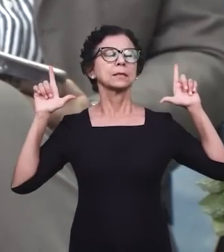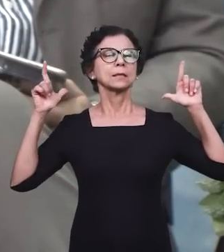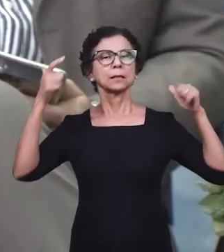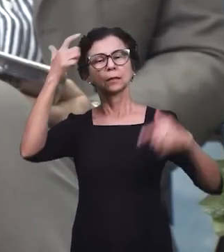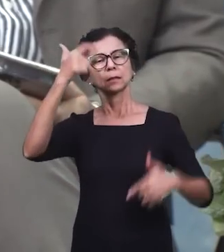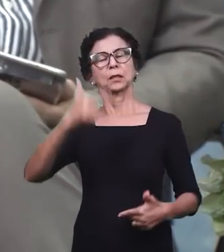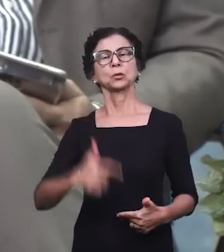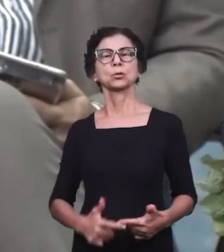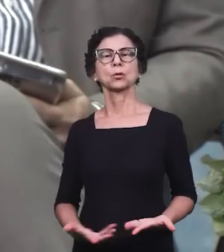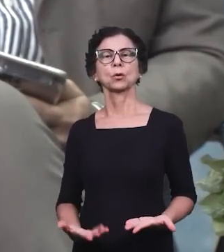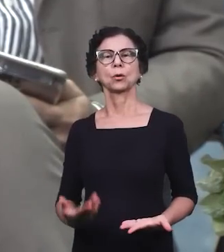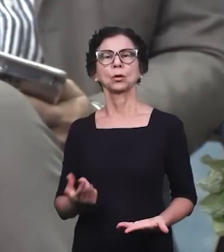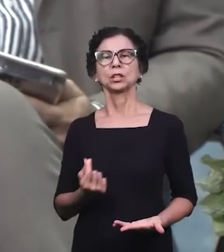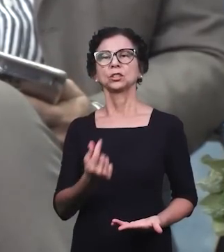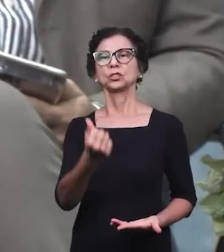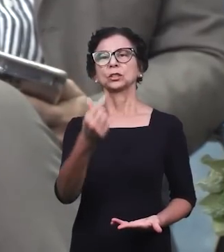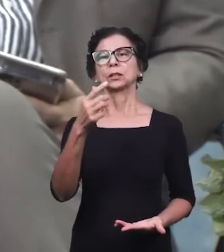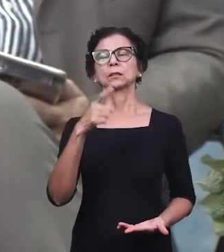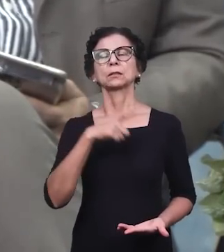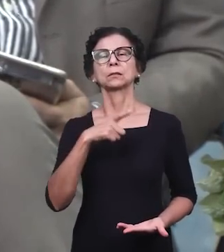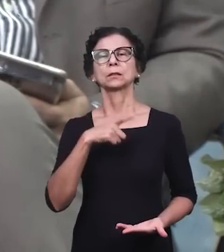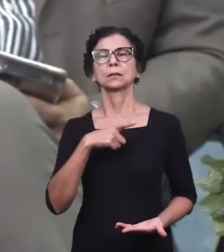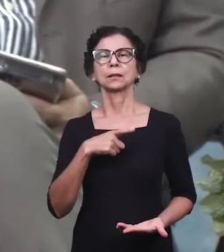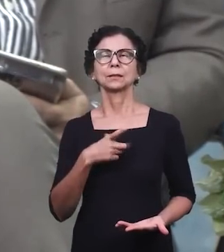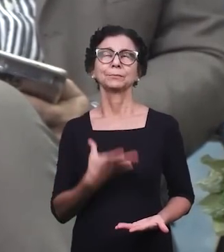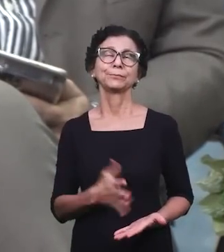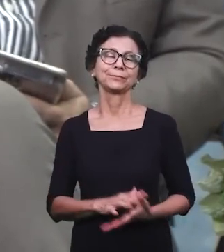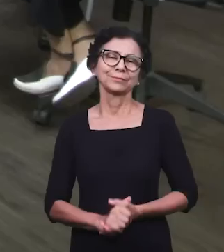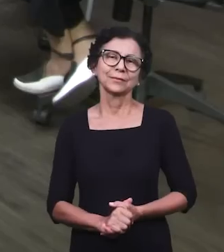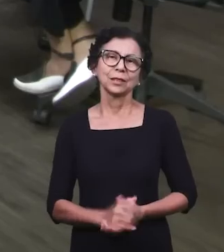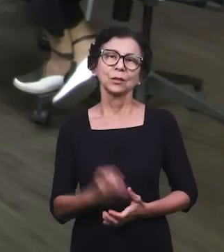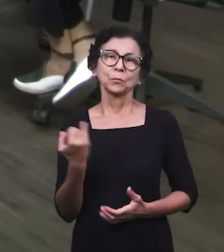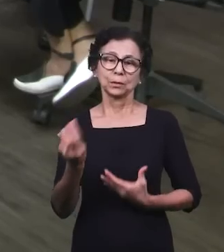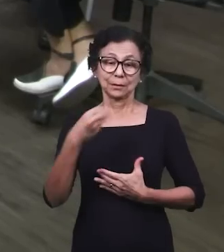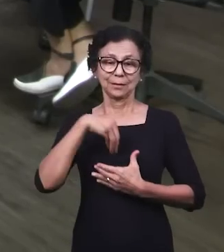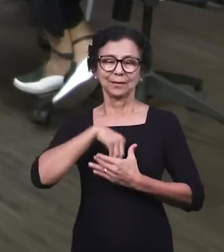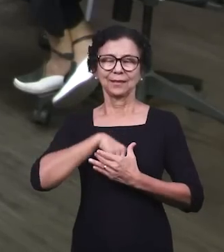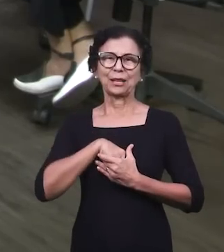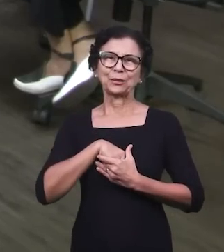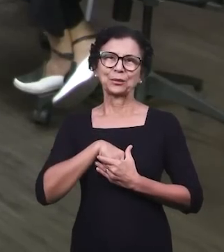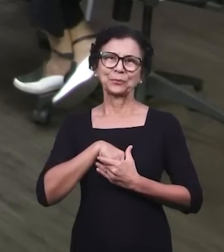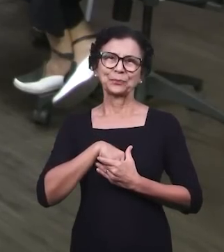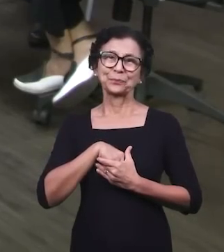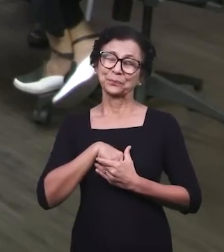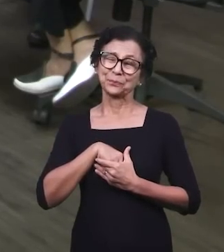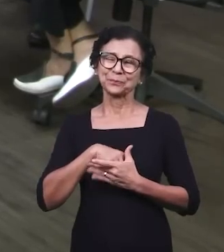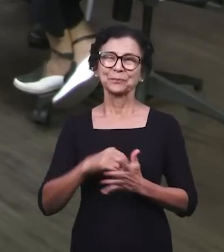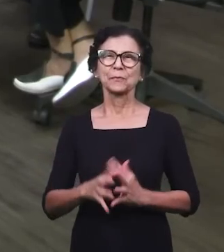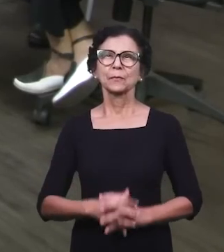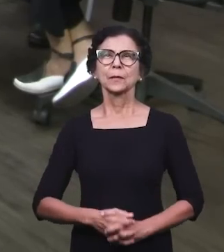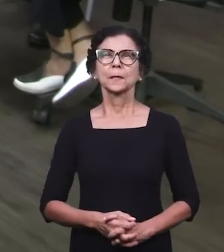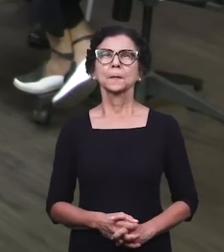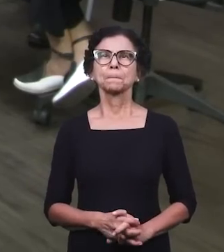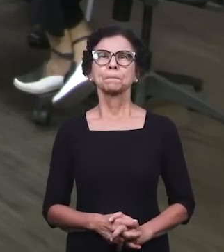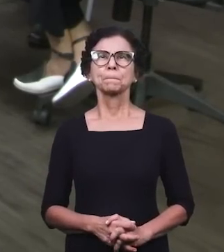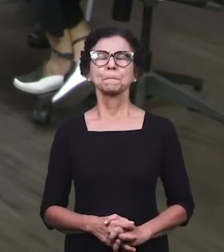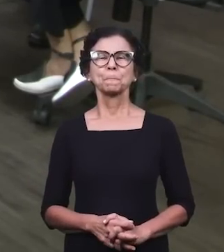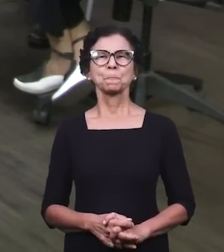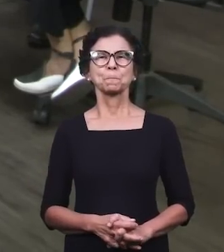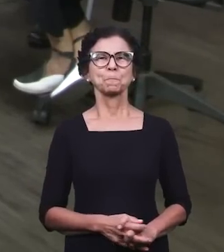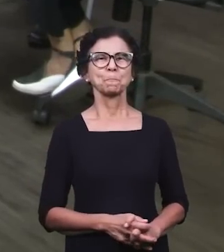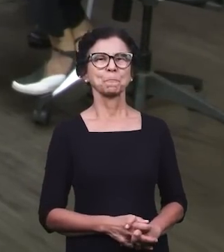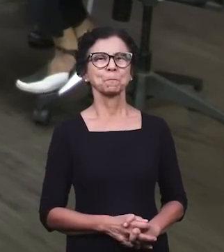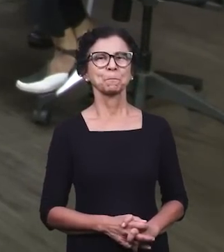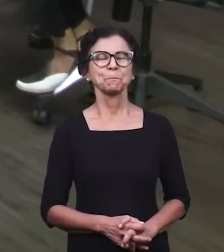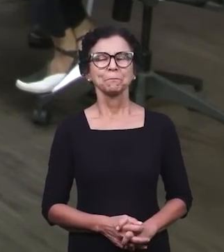na verdade, o próprio Senhor nos olha por dentro, né? Por dentro. Olha o nosso coração. Muito bem. Sempre no final,